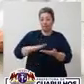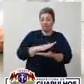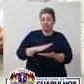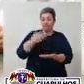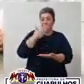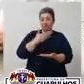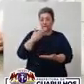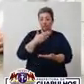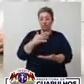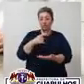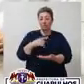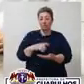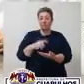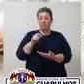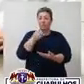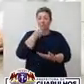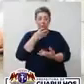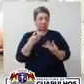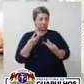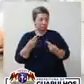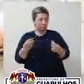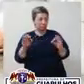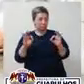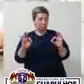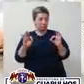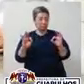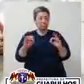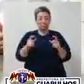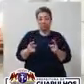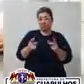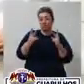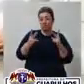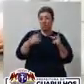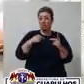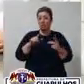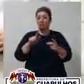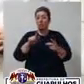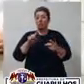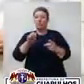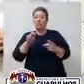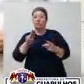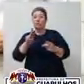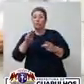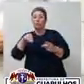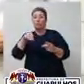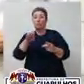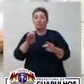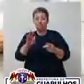Esse recheio da Marulha acaba sendo um recheio bem refinado. Você pode vender até como gourmet aí.